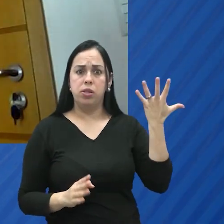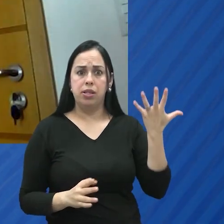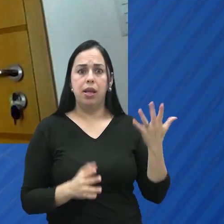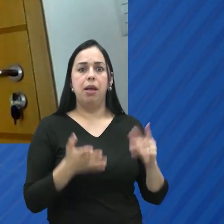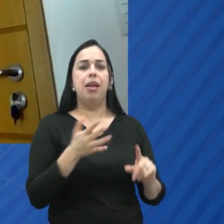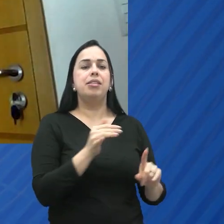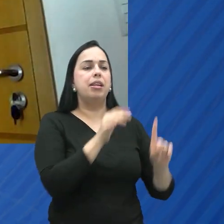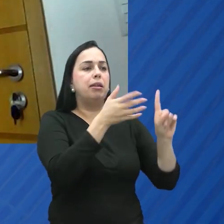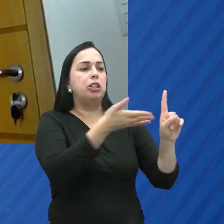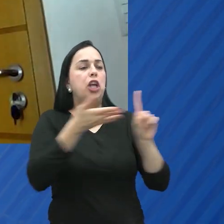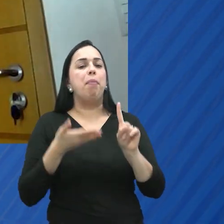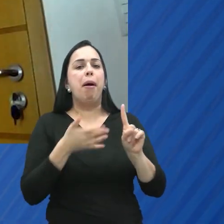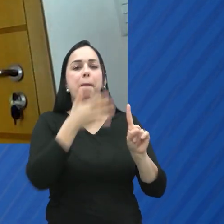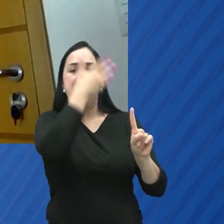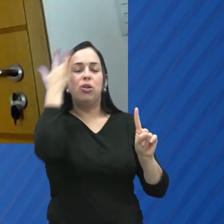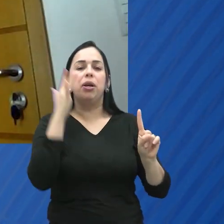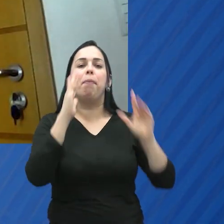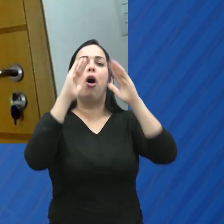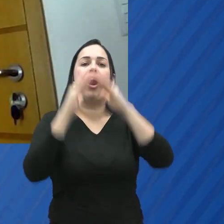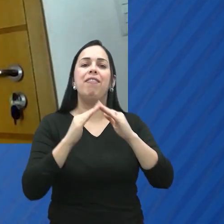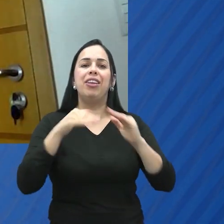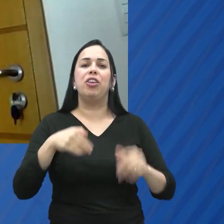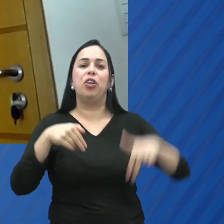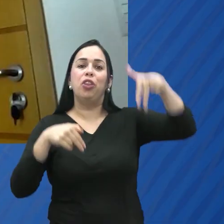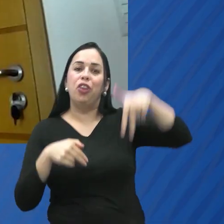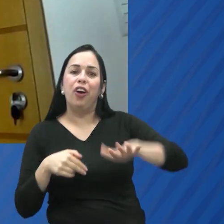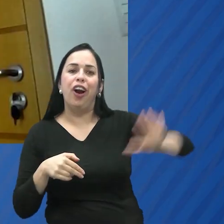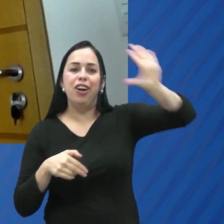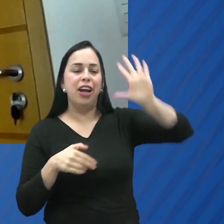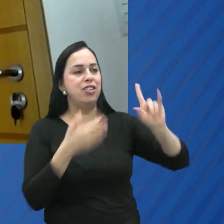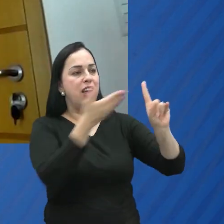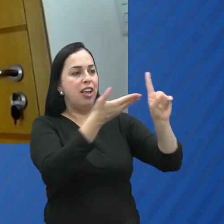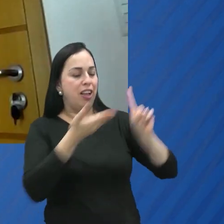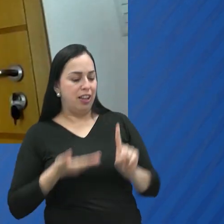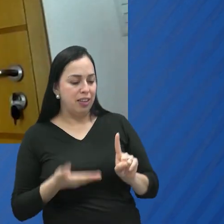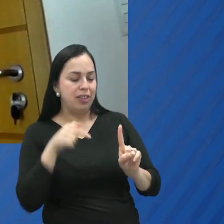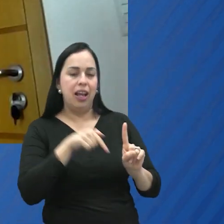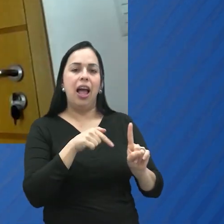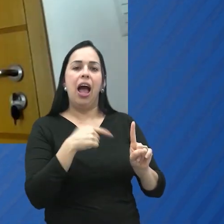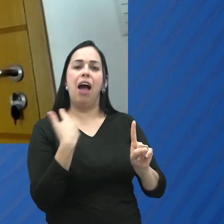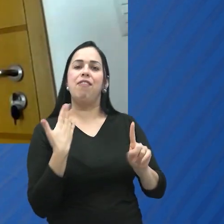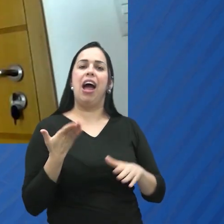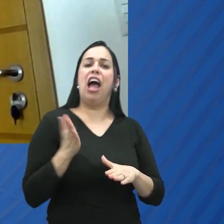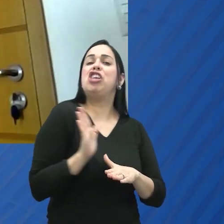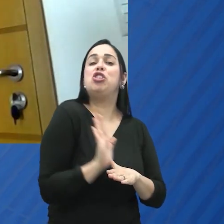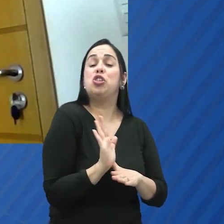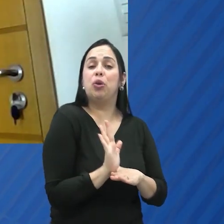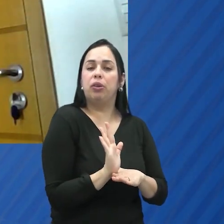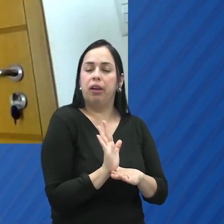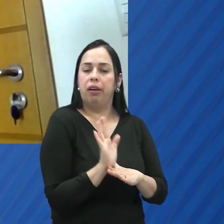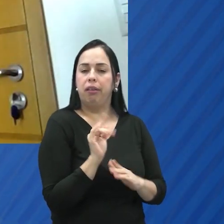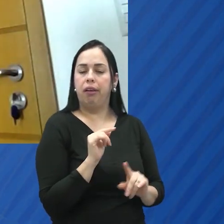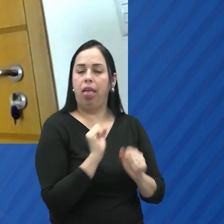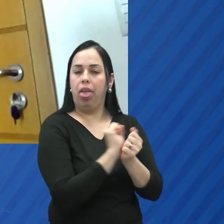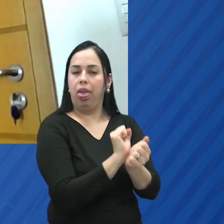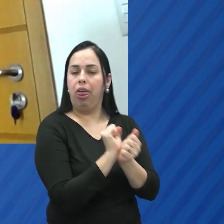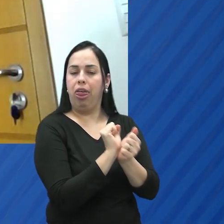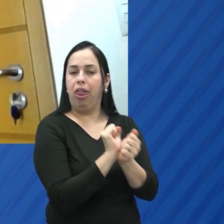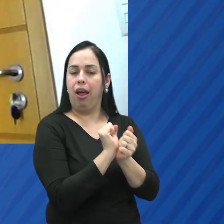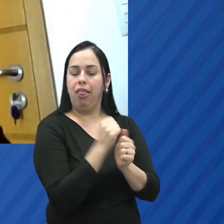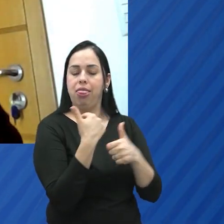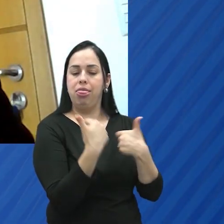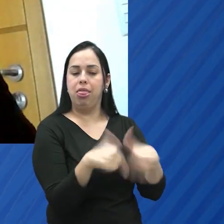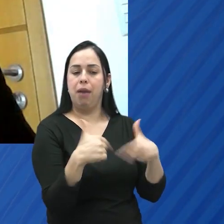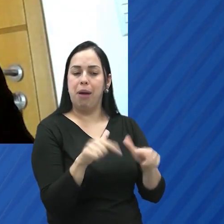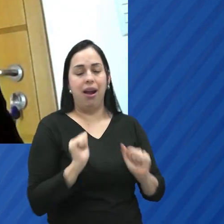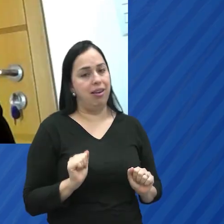A pessoa trazia lá alguém do Nordeste, do Norte do Nordeste, e achava que estava fazendo um bem para a pessoa, né? E mantinha essa pessoa lá.